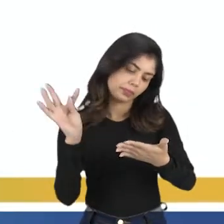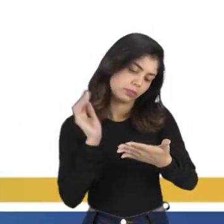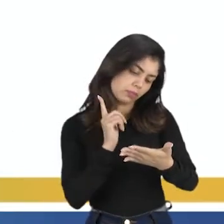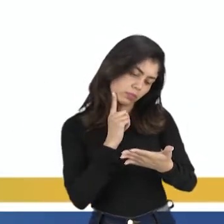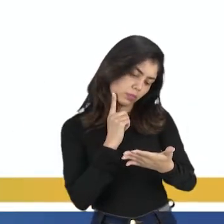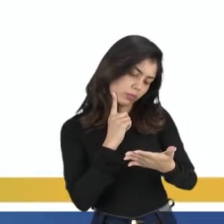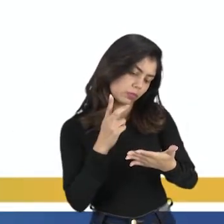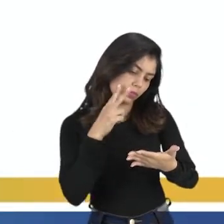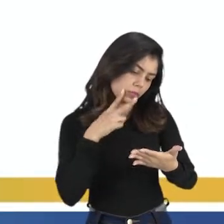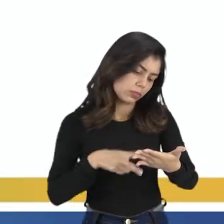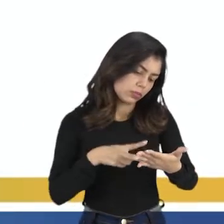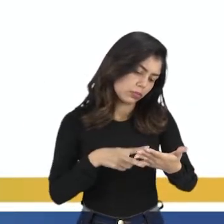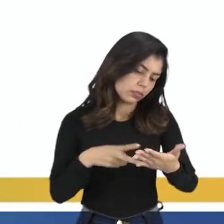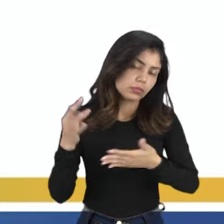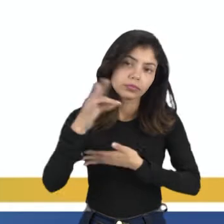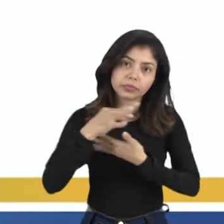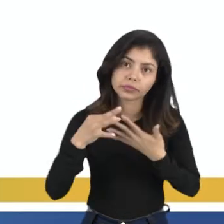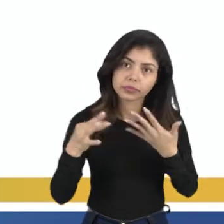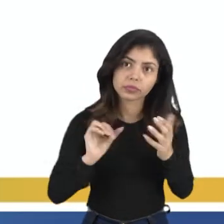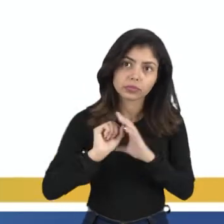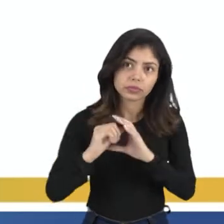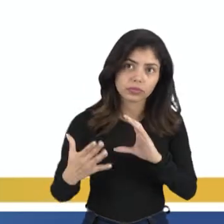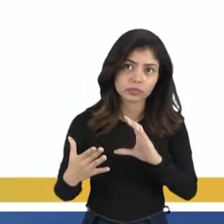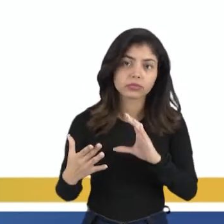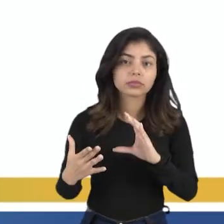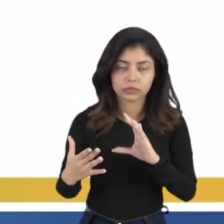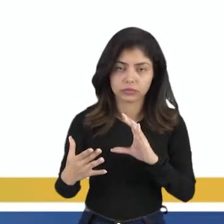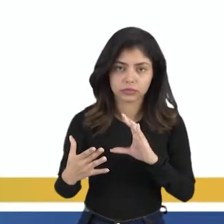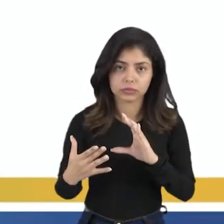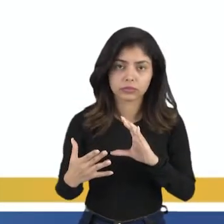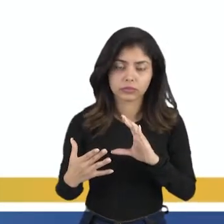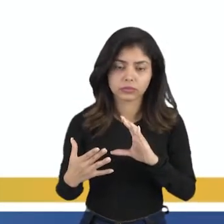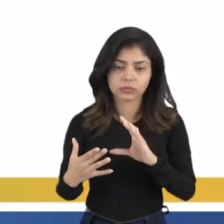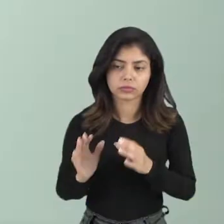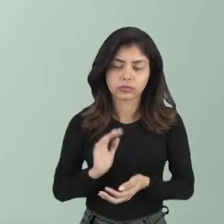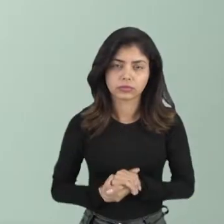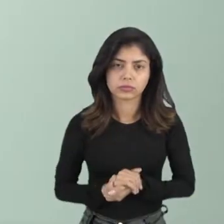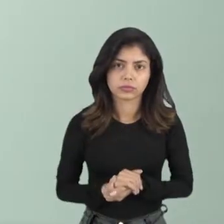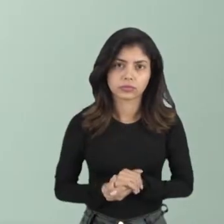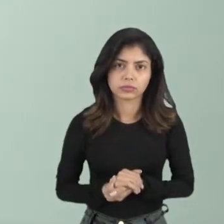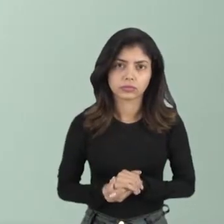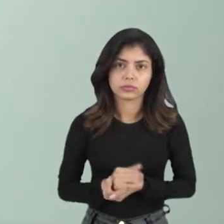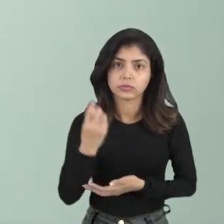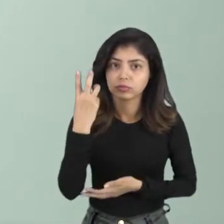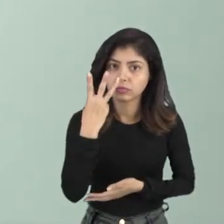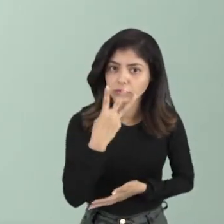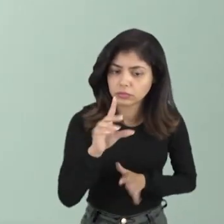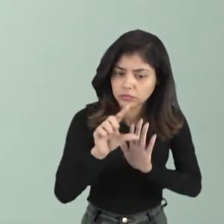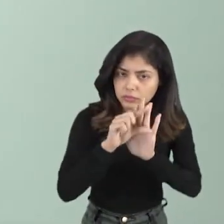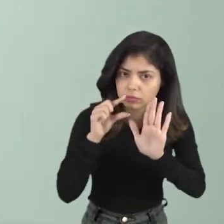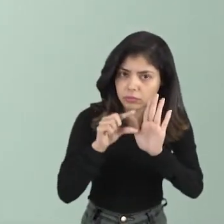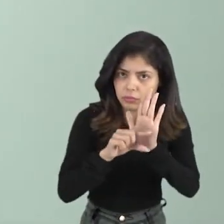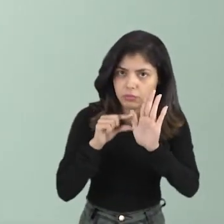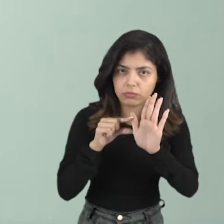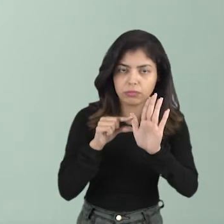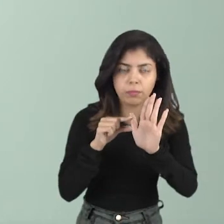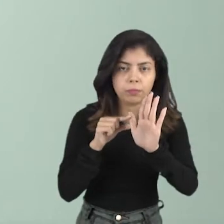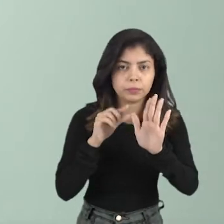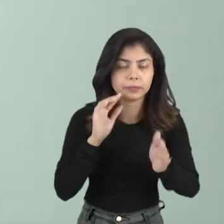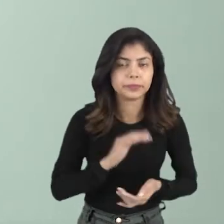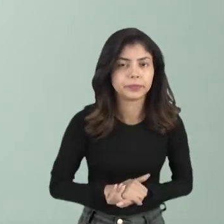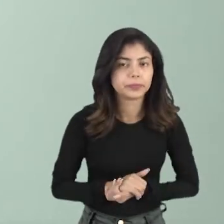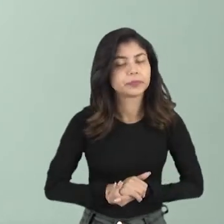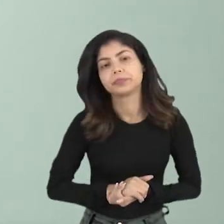você consegue visualizar elementos, características, citações de trechos de textos ou